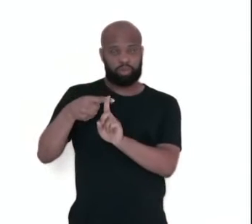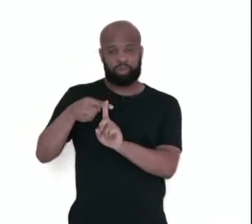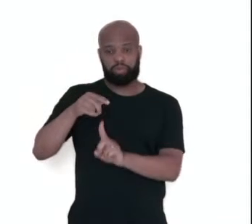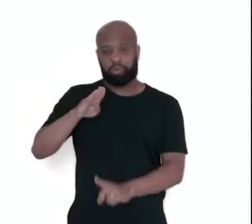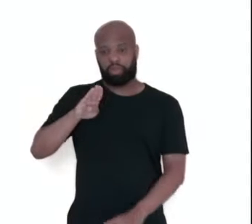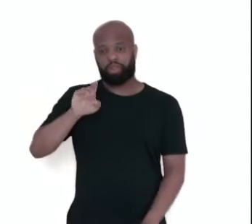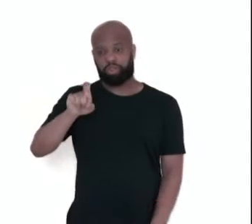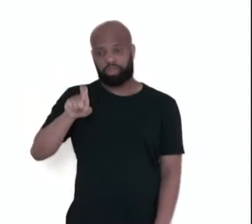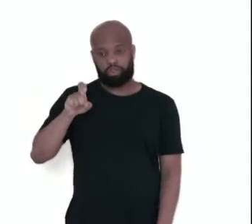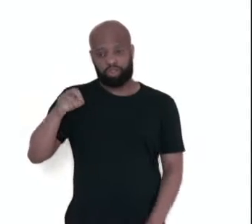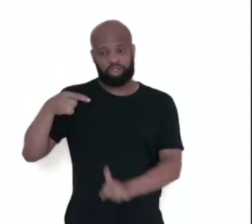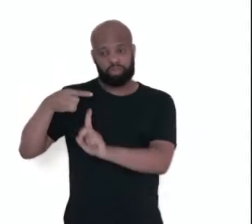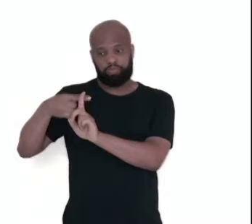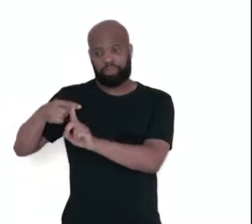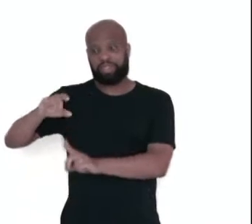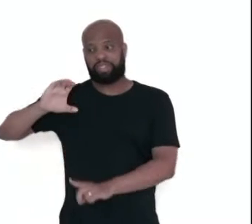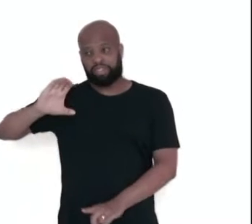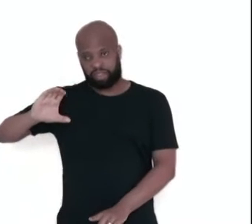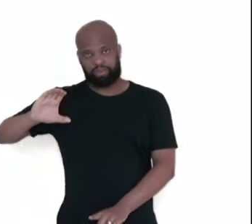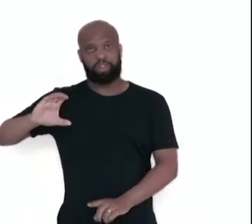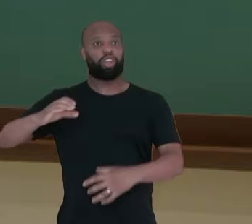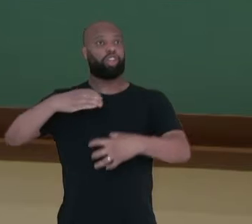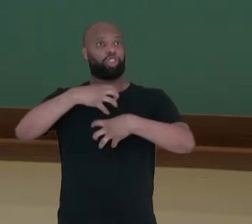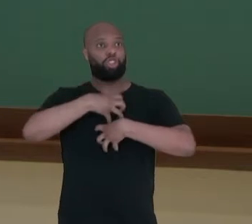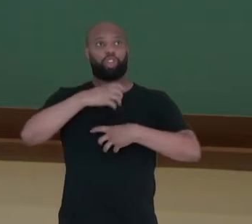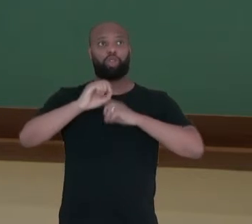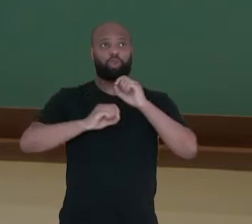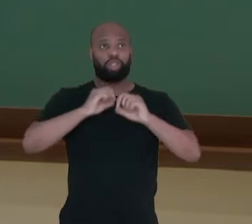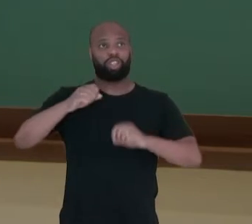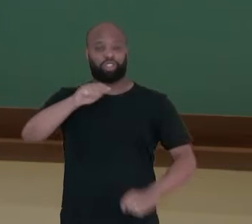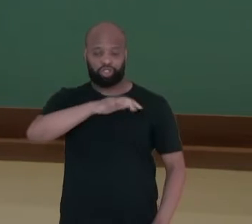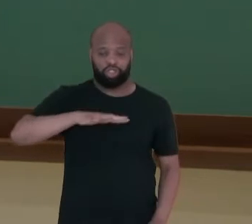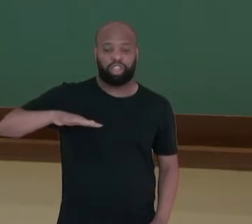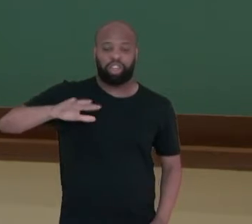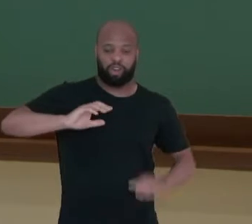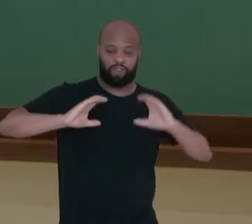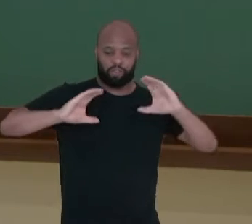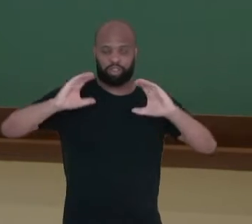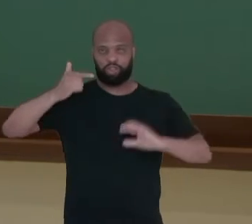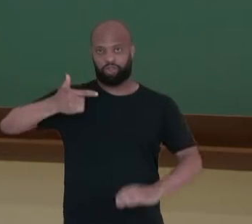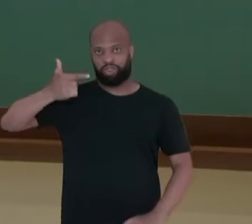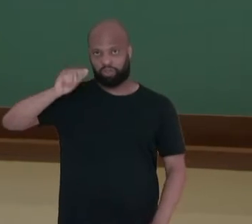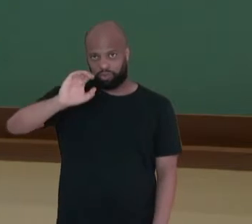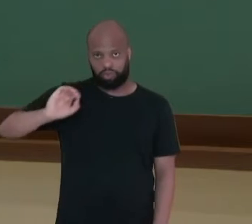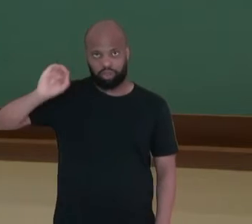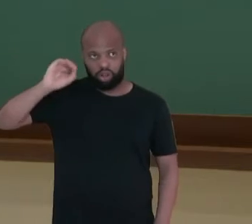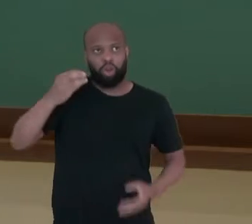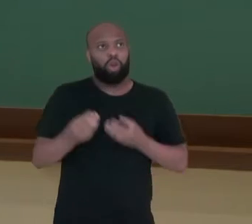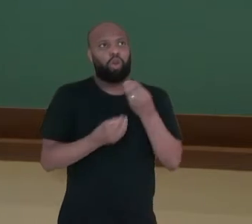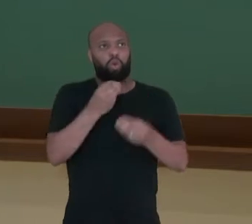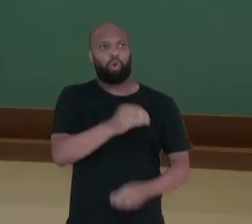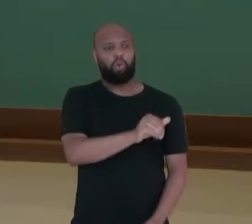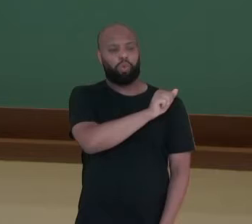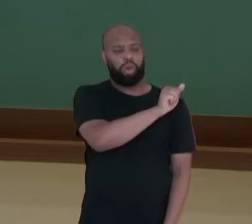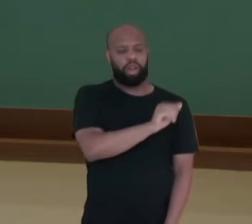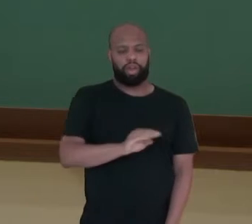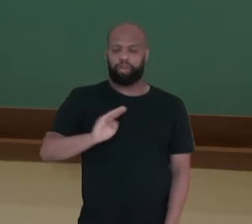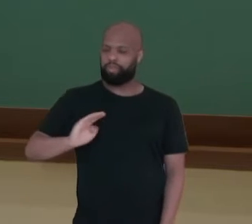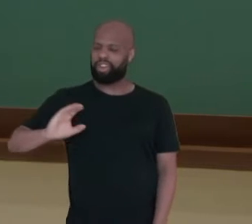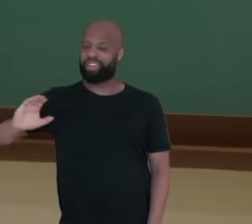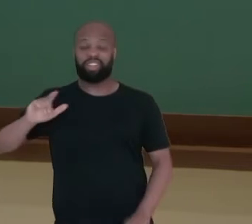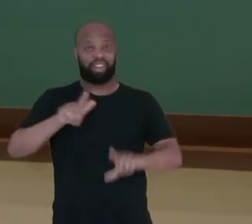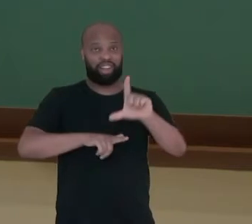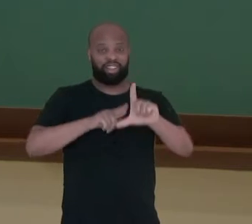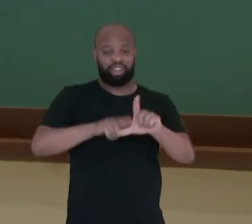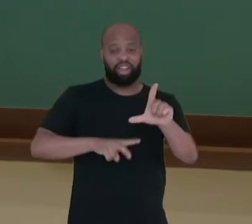quadrado mais bx mais c. Beleza. Como os coeficientes A, B e C